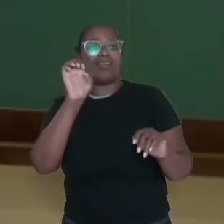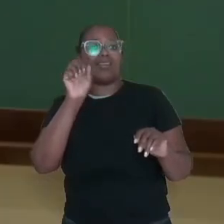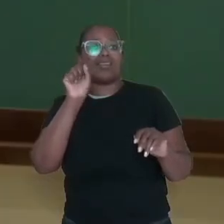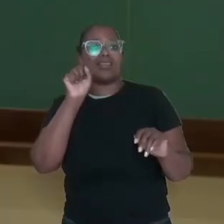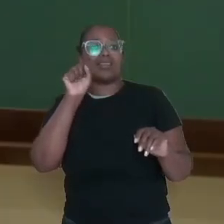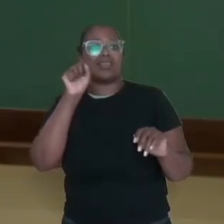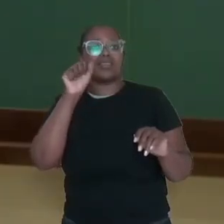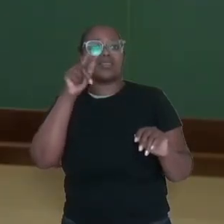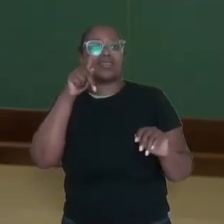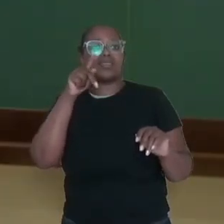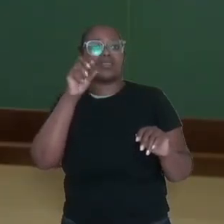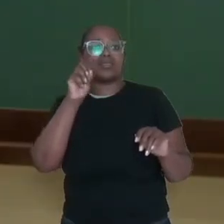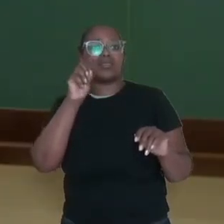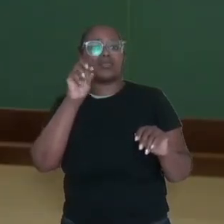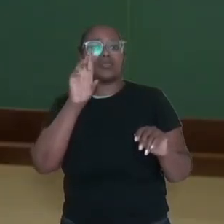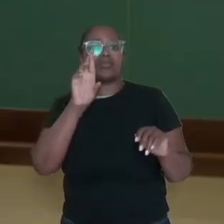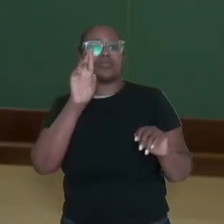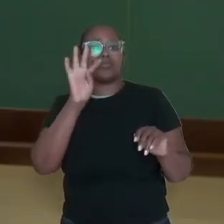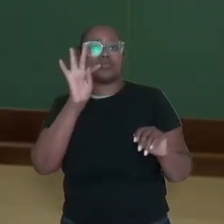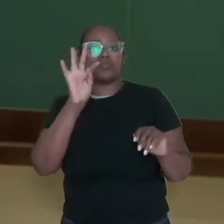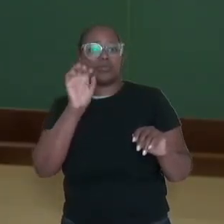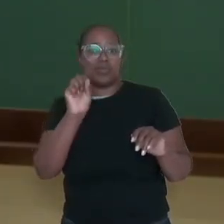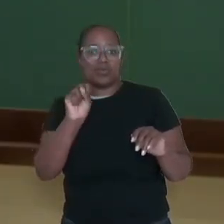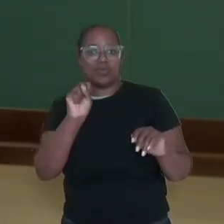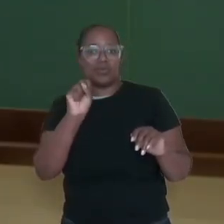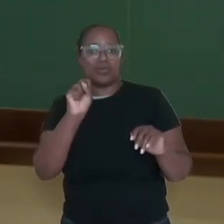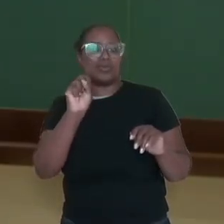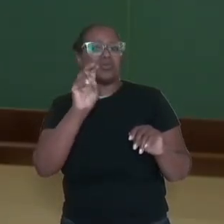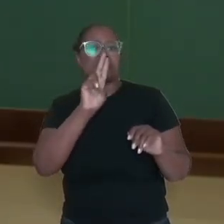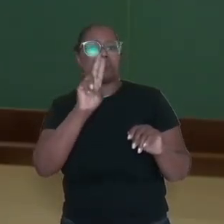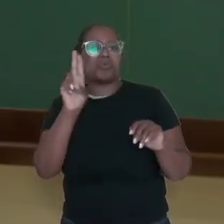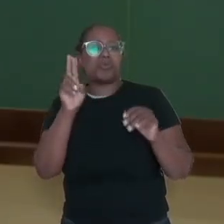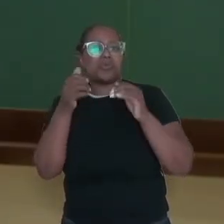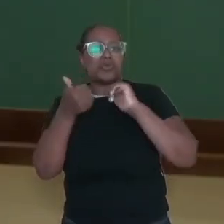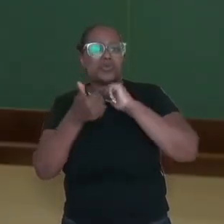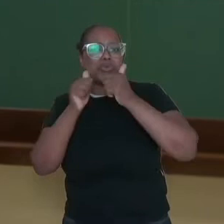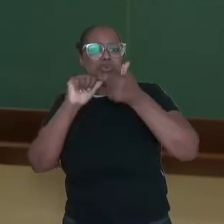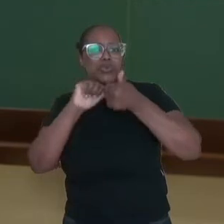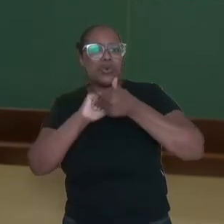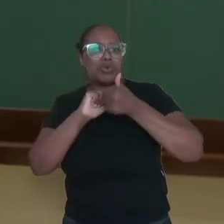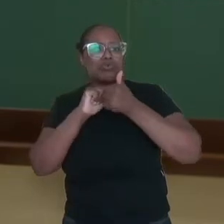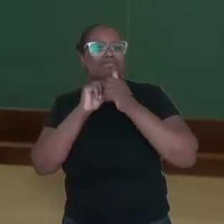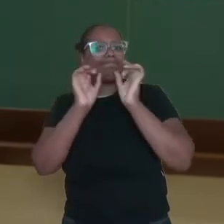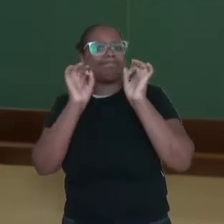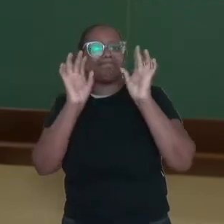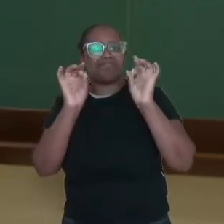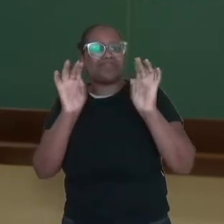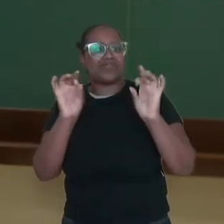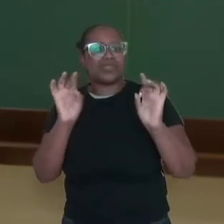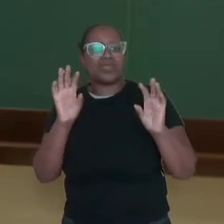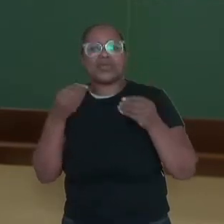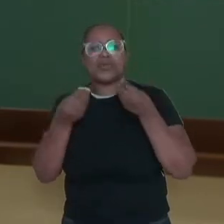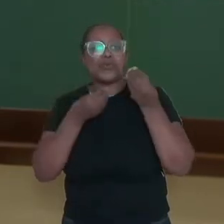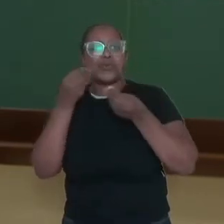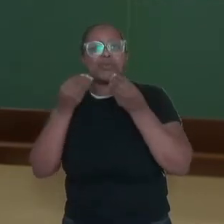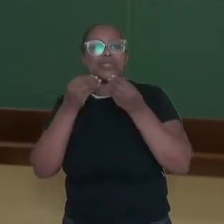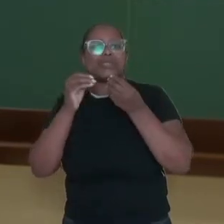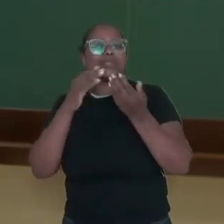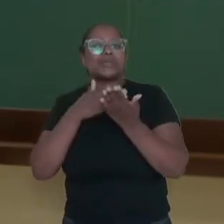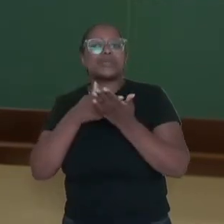aprender um pouquinho então? E-sports. Vamos saber qual que é esse conceito e como se deu a